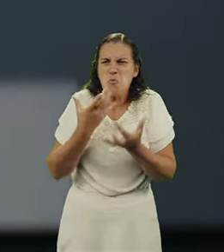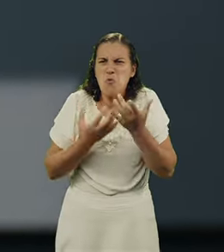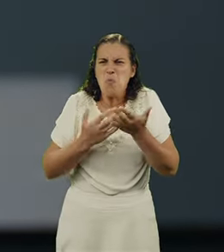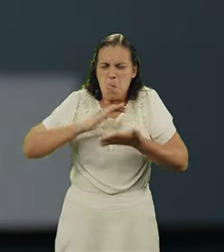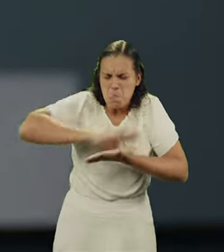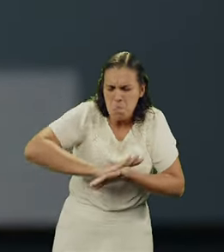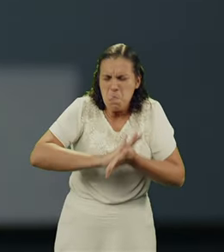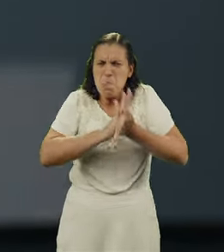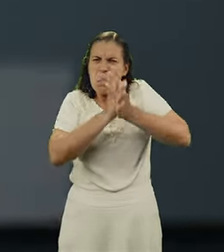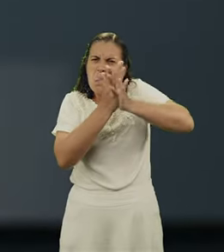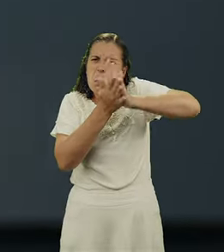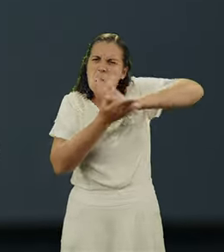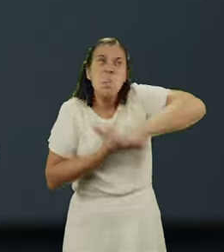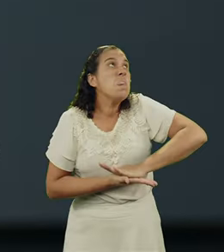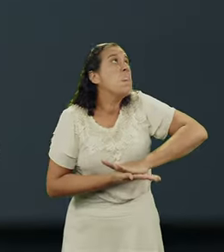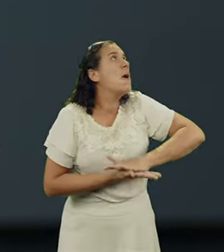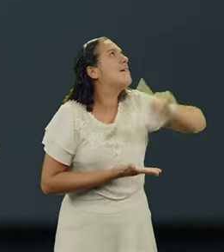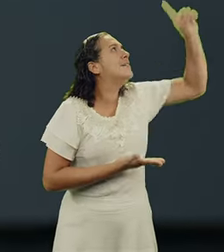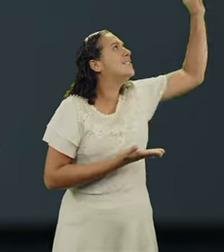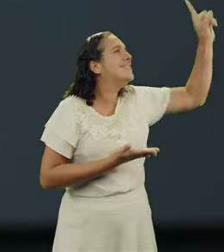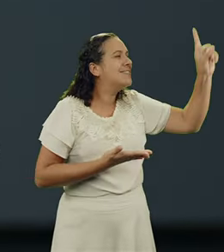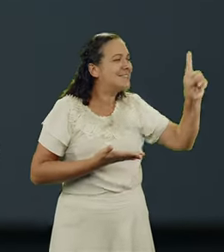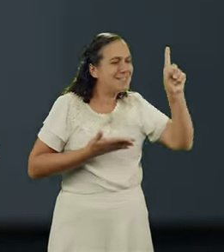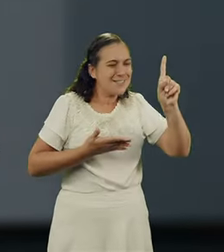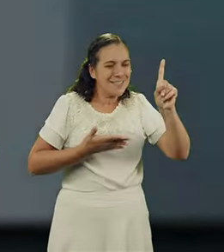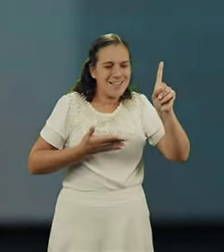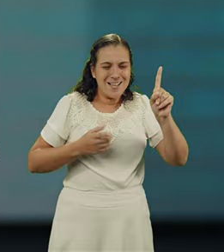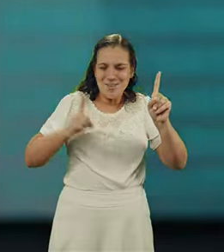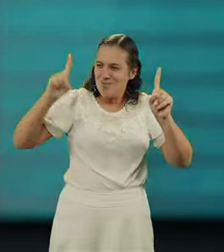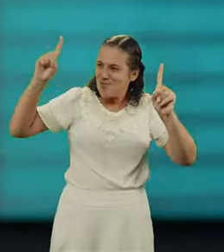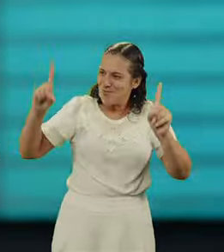que coral, hein? Jesus está contigo,